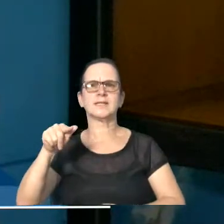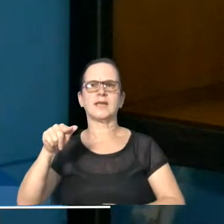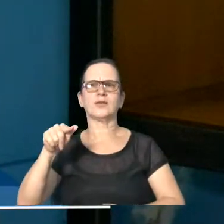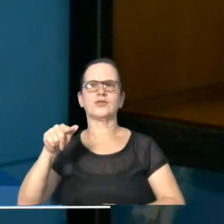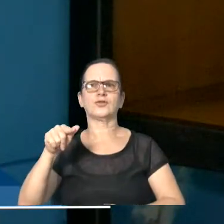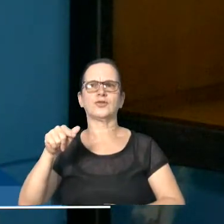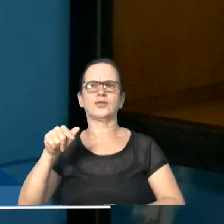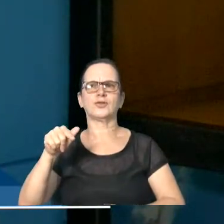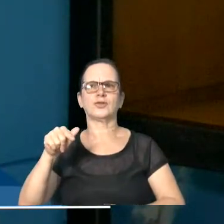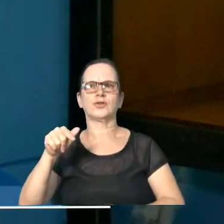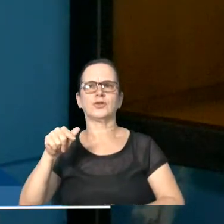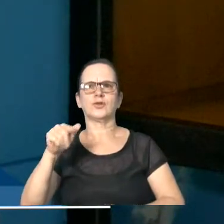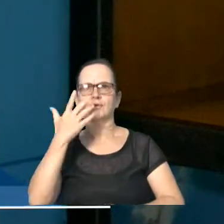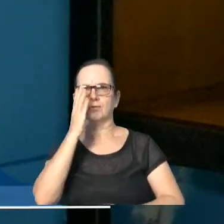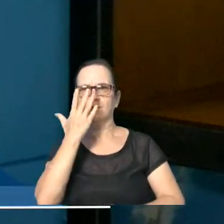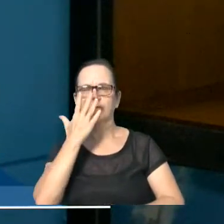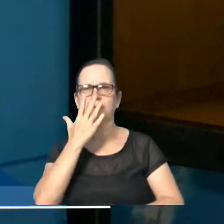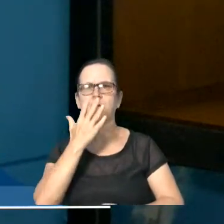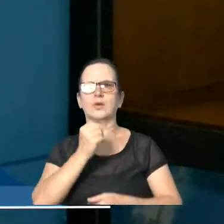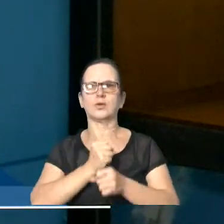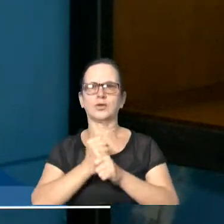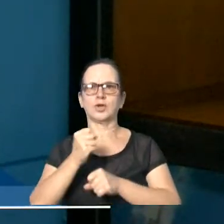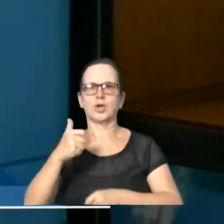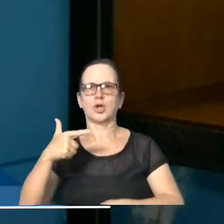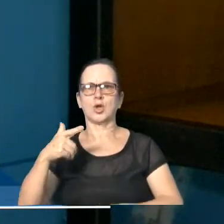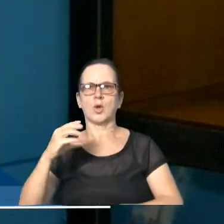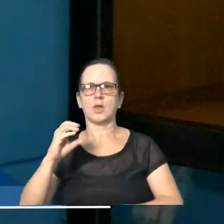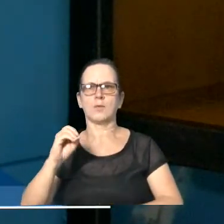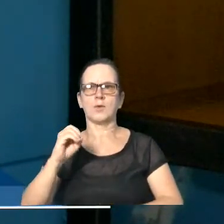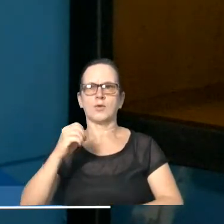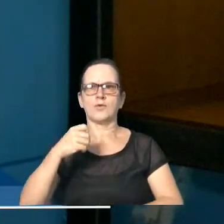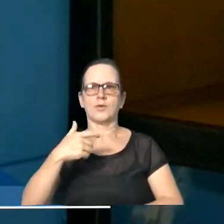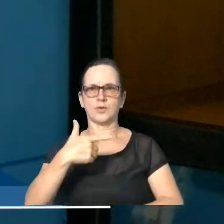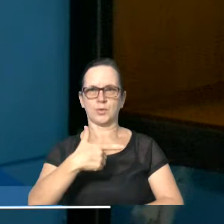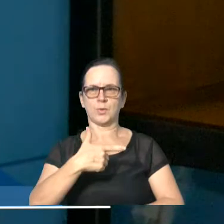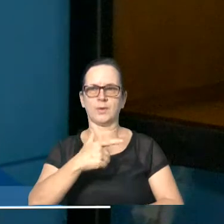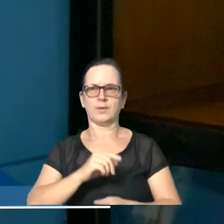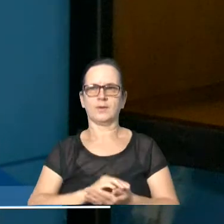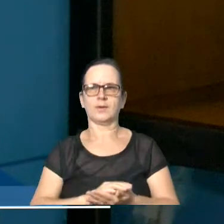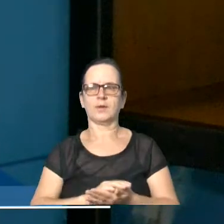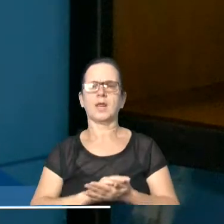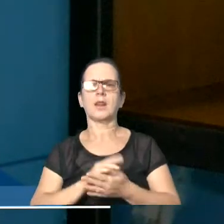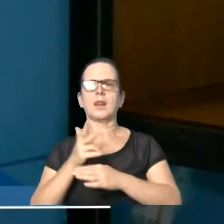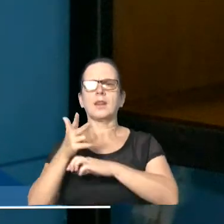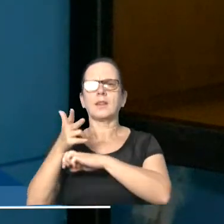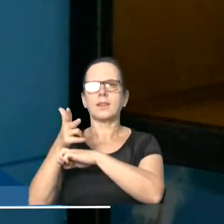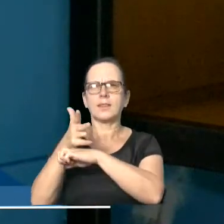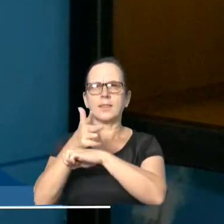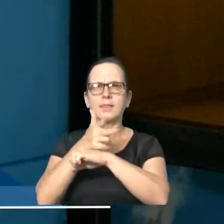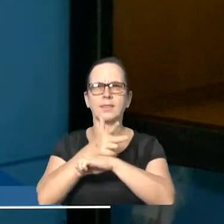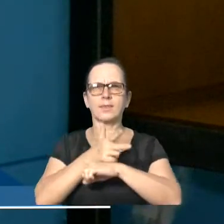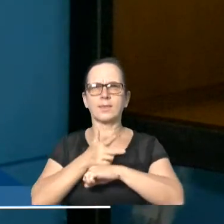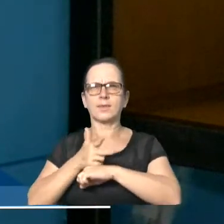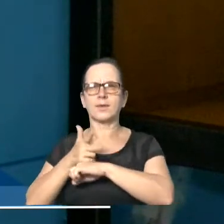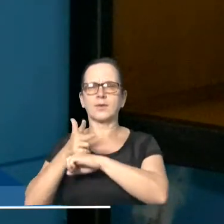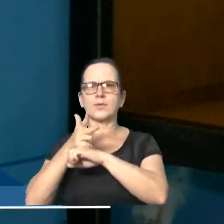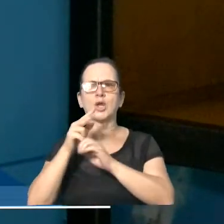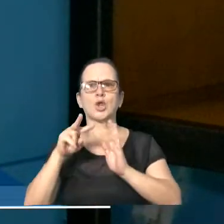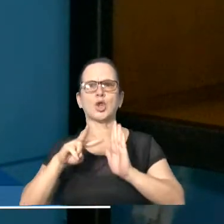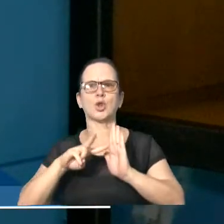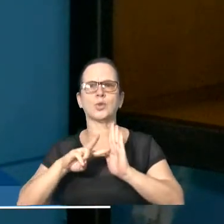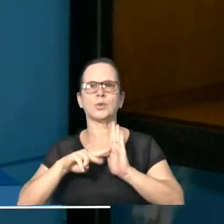fevereiro, deste ano, eles lançaram um vídeo institucional do